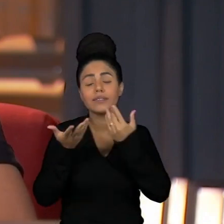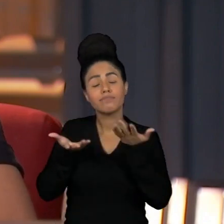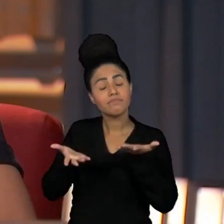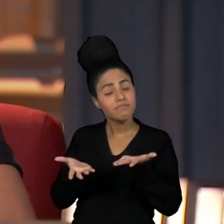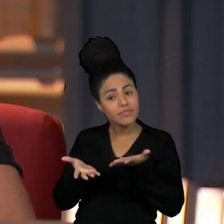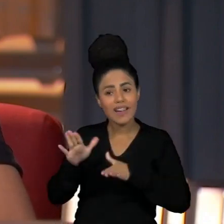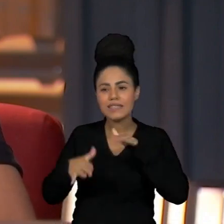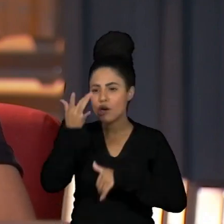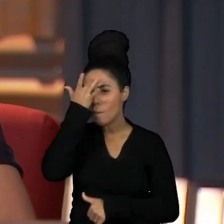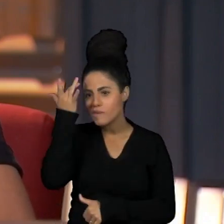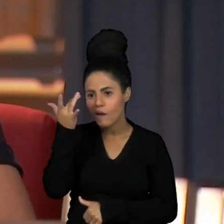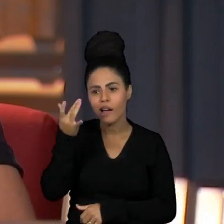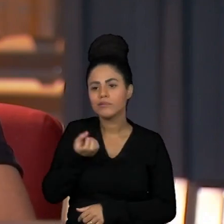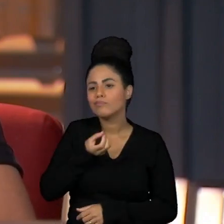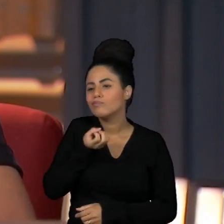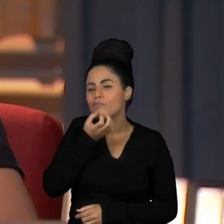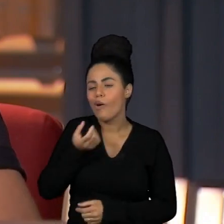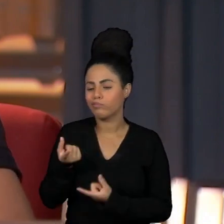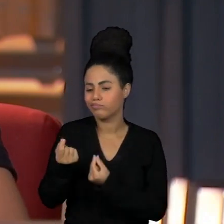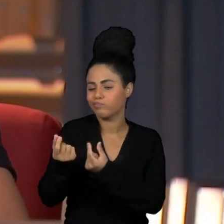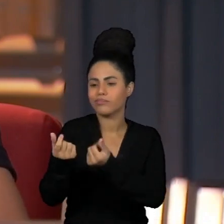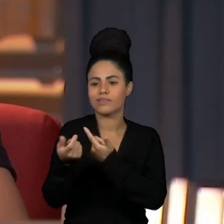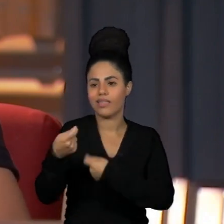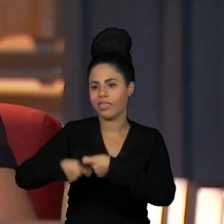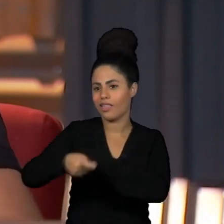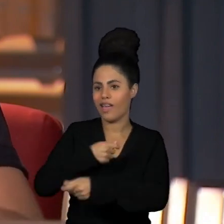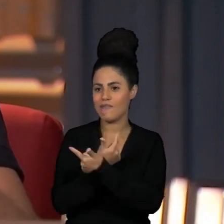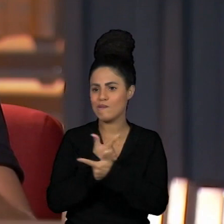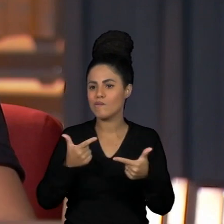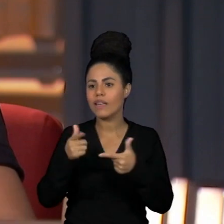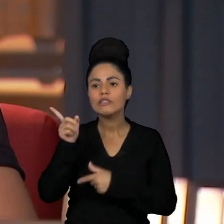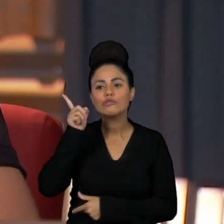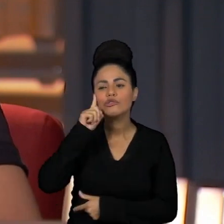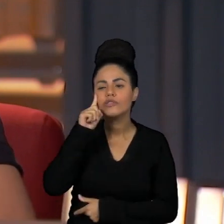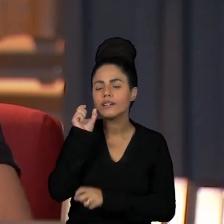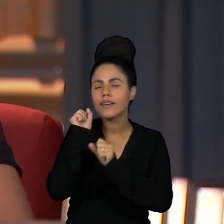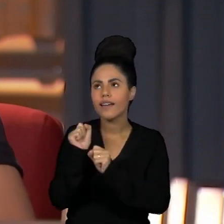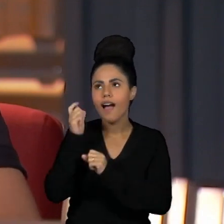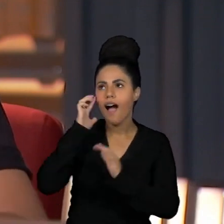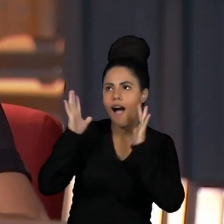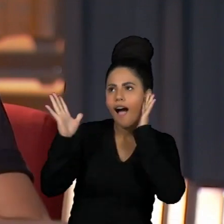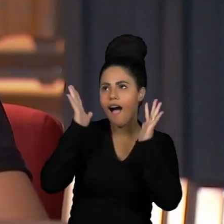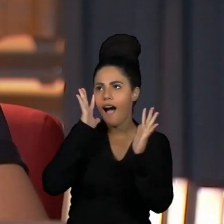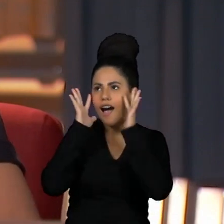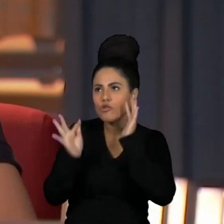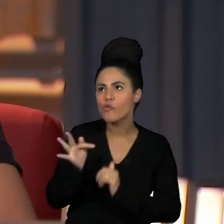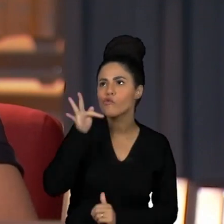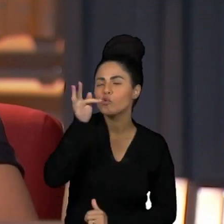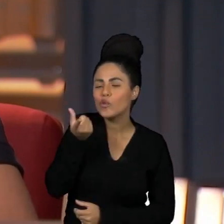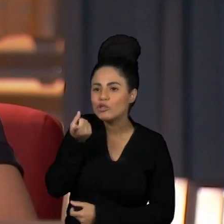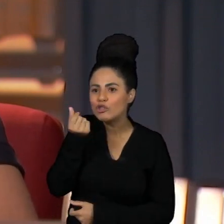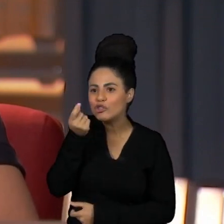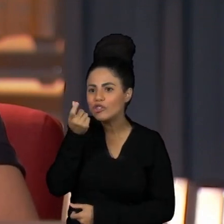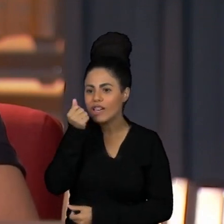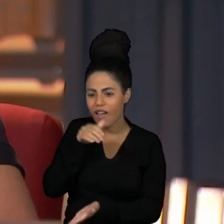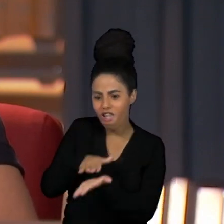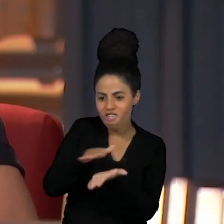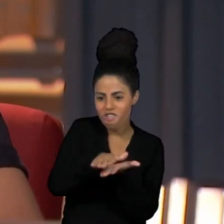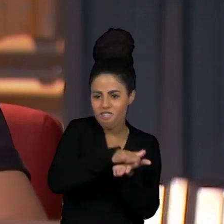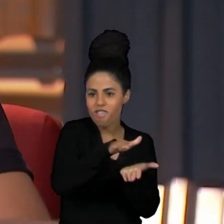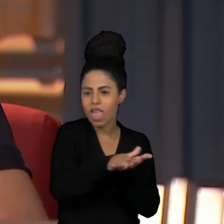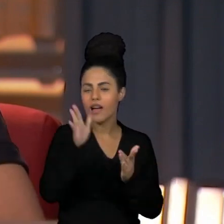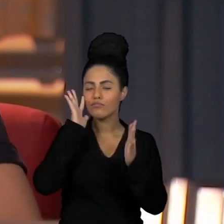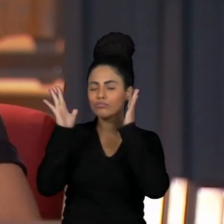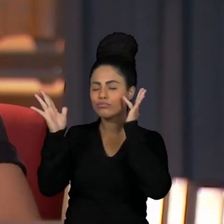condição financeira, acho que tem essa reflexão muito grande de um dia poder ter esse dinheiro para comprar, para realizar seus sonhos.